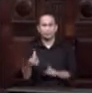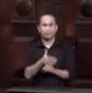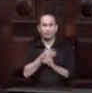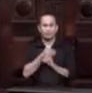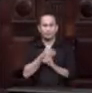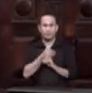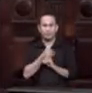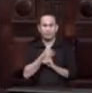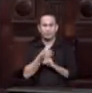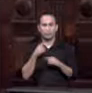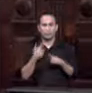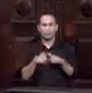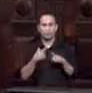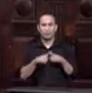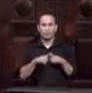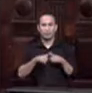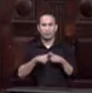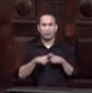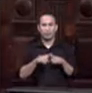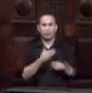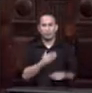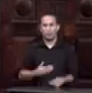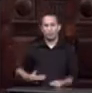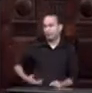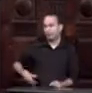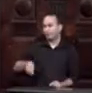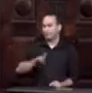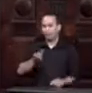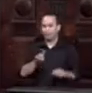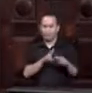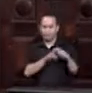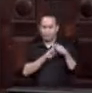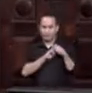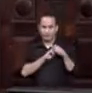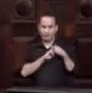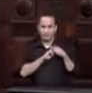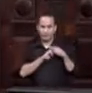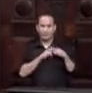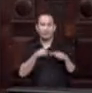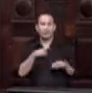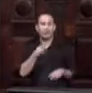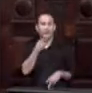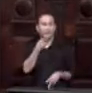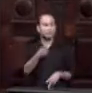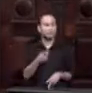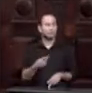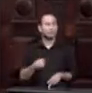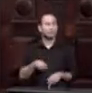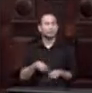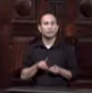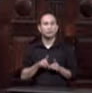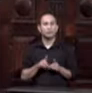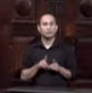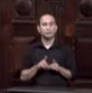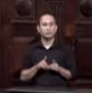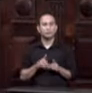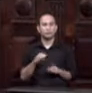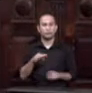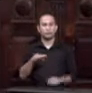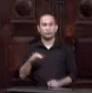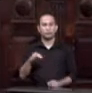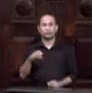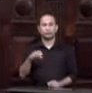protegidas, porque o governo não respeita e contesta a definição constitucional